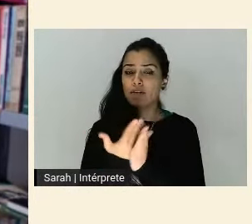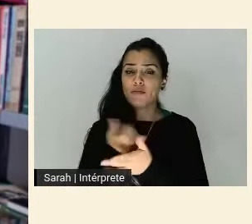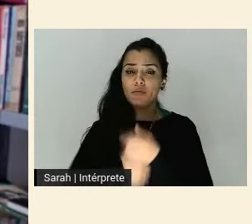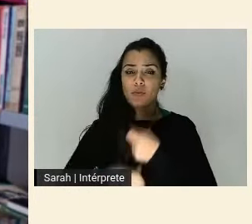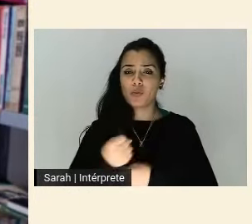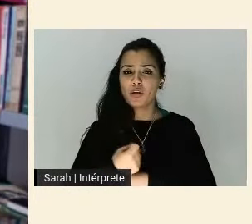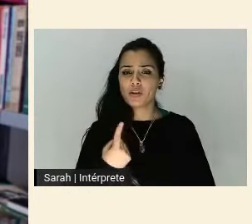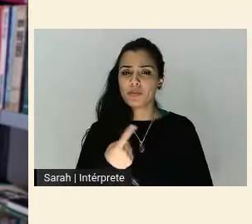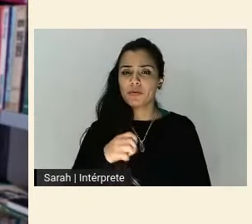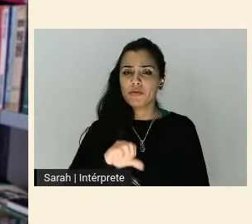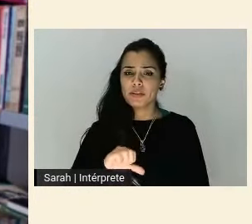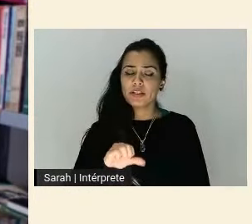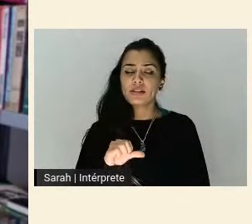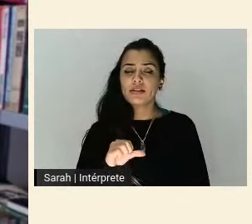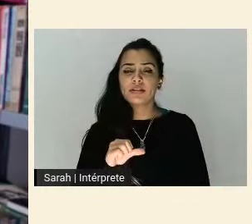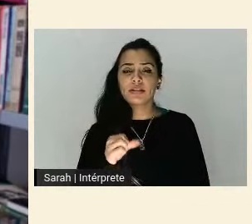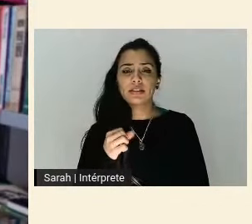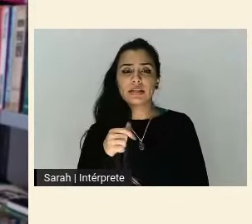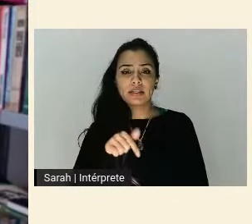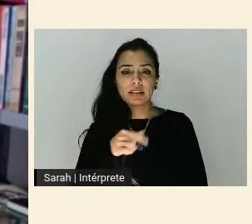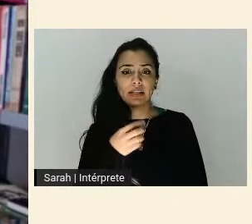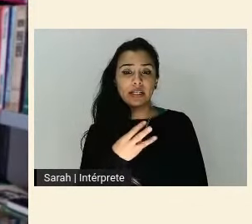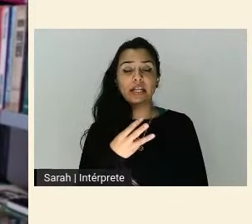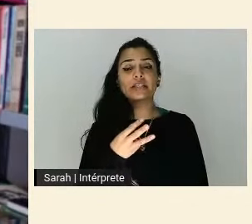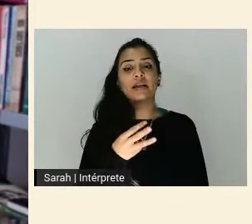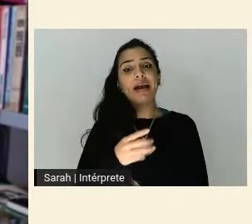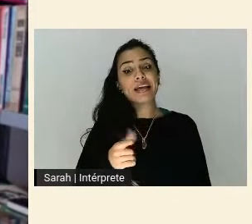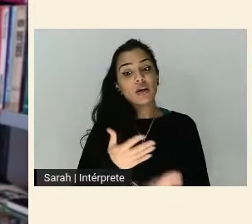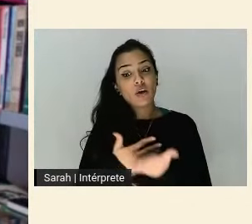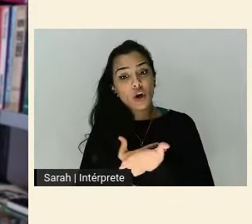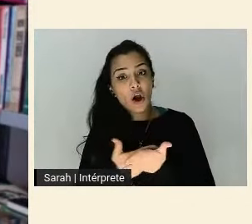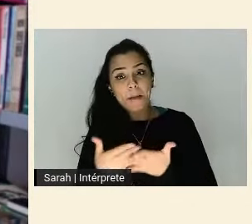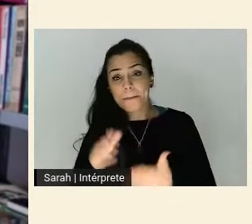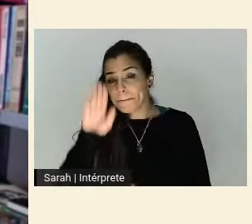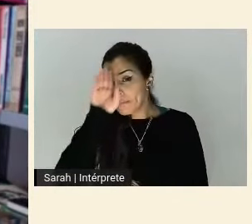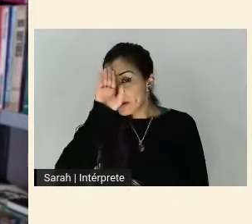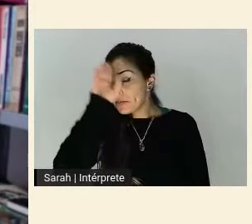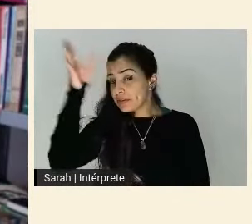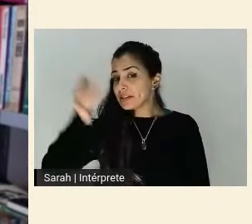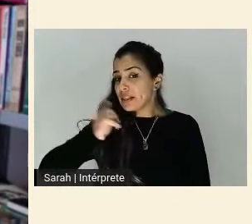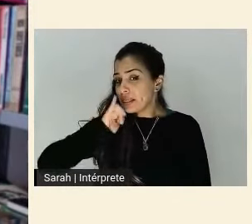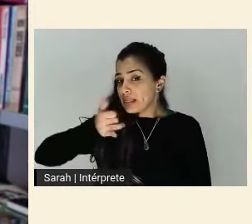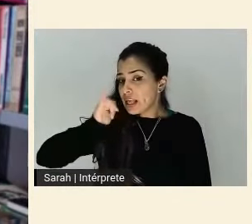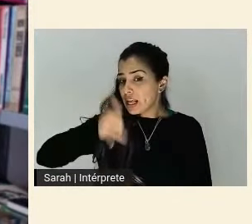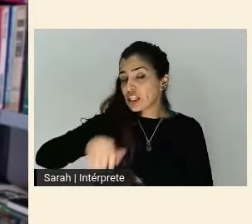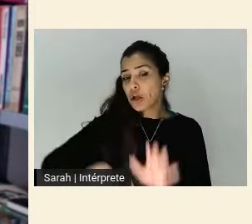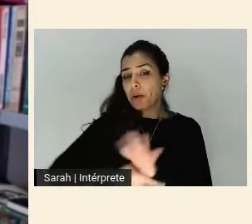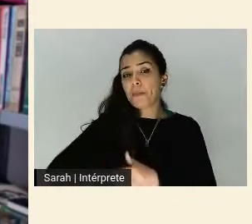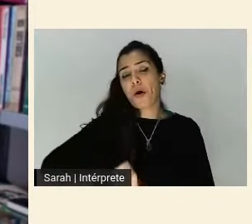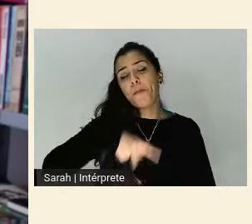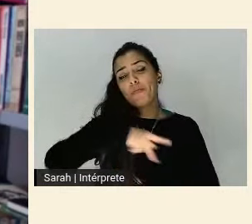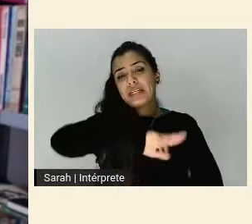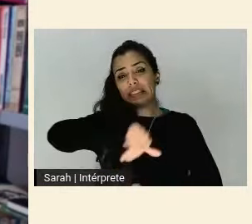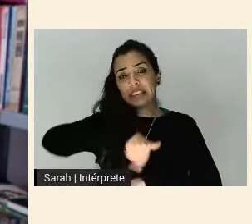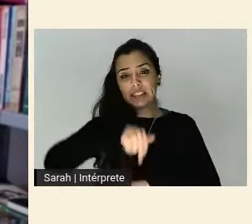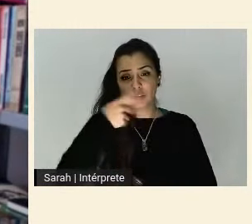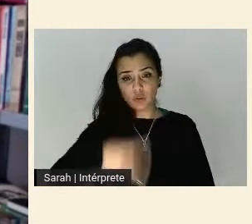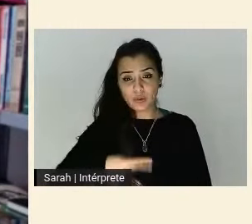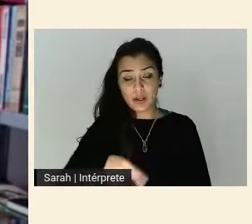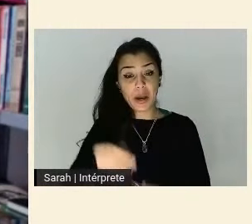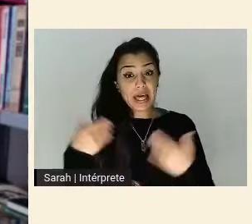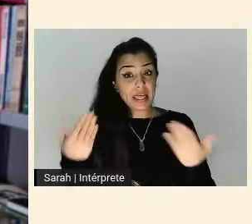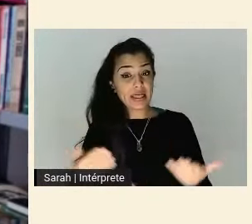Casa Grande Senzala, que se torna a principal metanarrativa da nacionalidade. Quer dizer, Gilberto